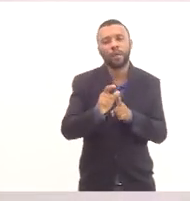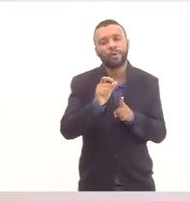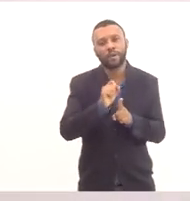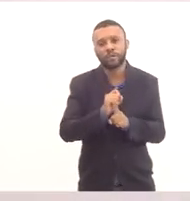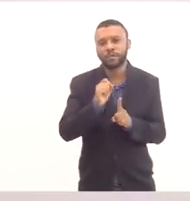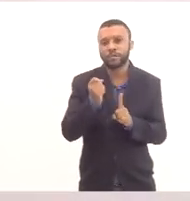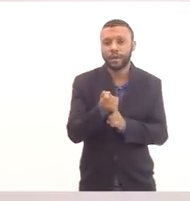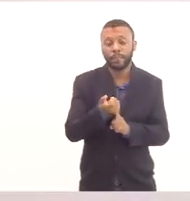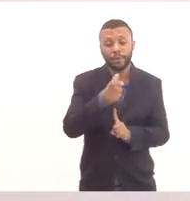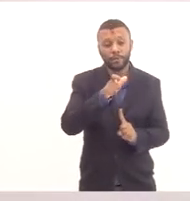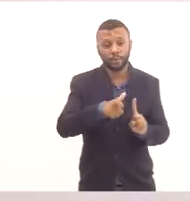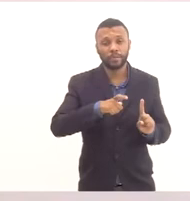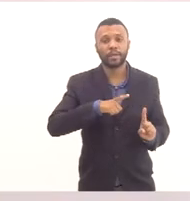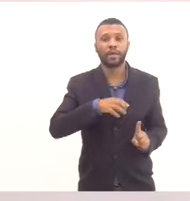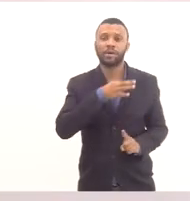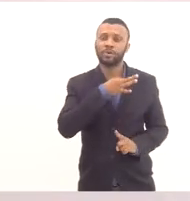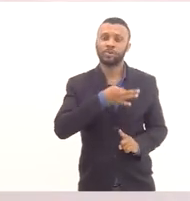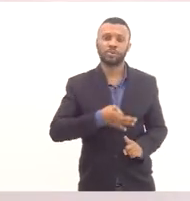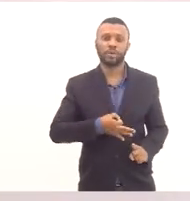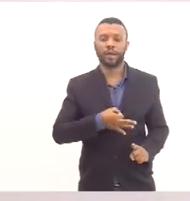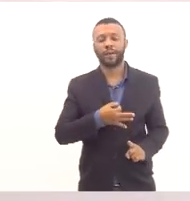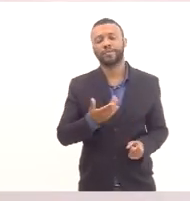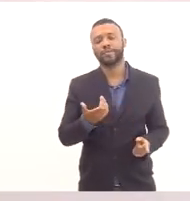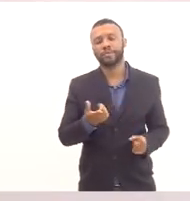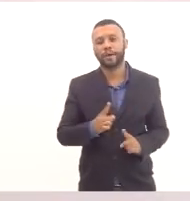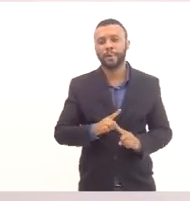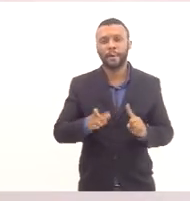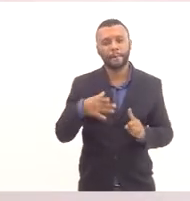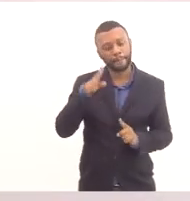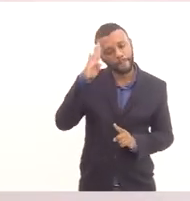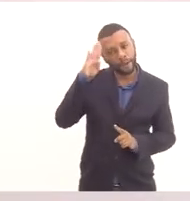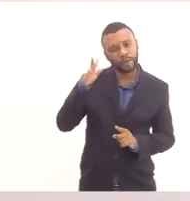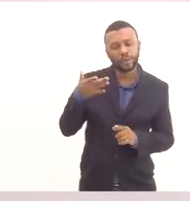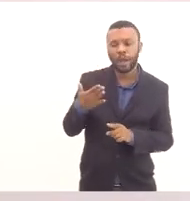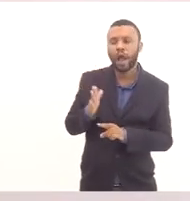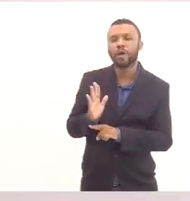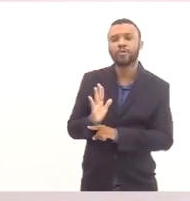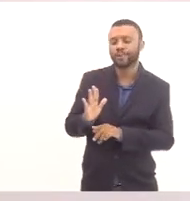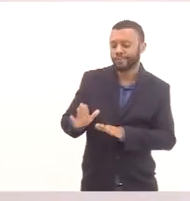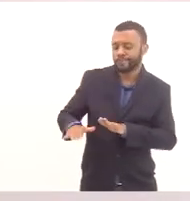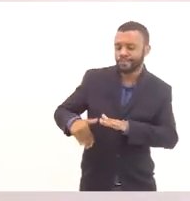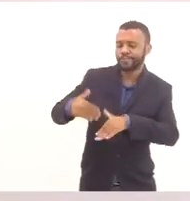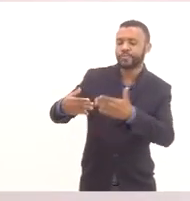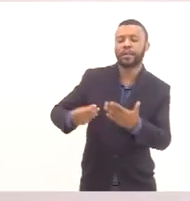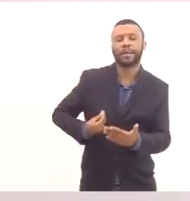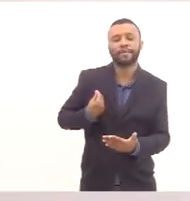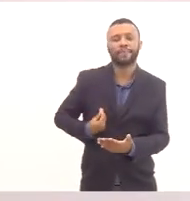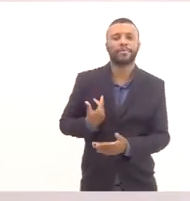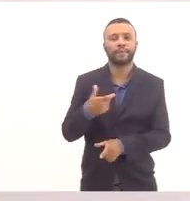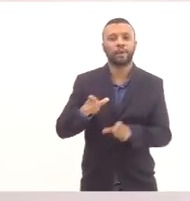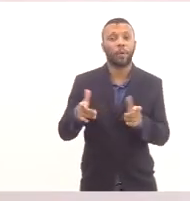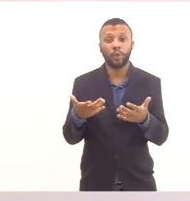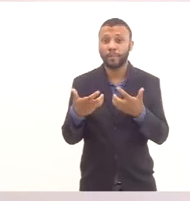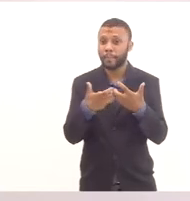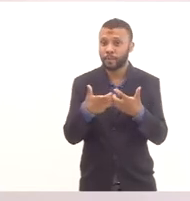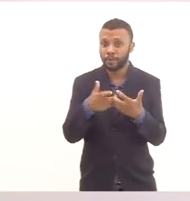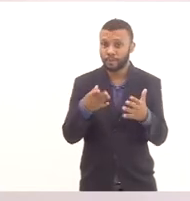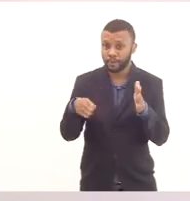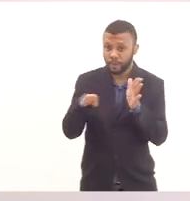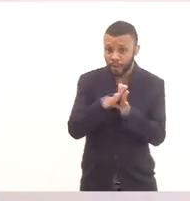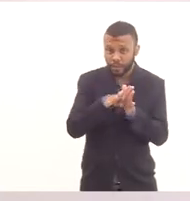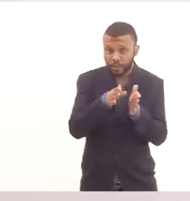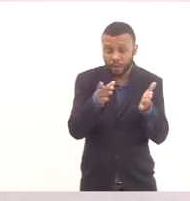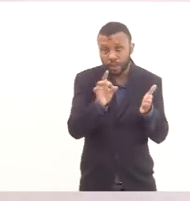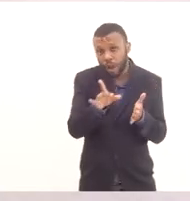social para que essa pessoa tem a dignidade mas principalmente que se reconstruiu a vida dessas pessoas hoje Petrópolis você chegar lá você